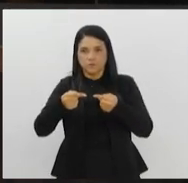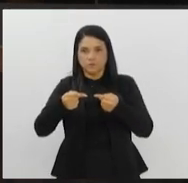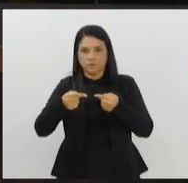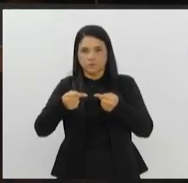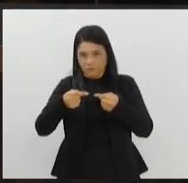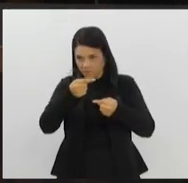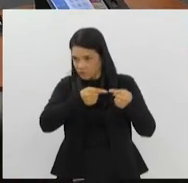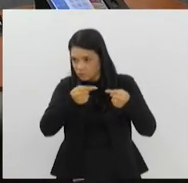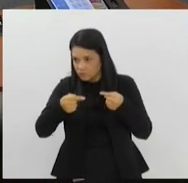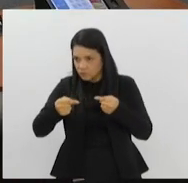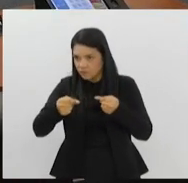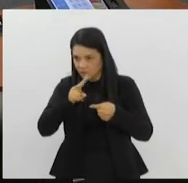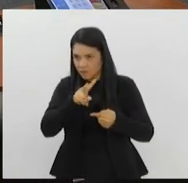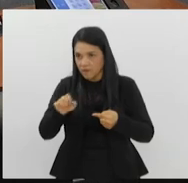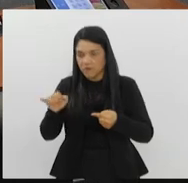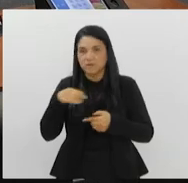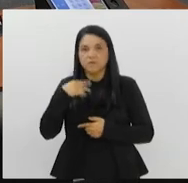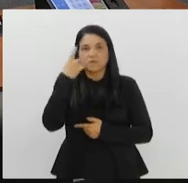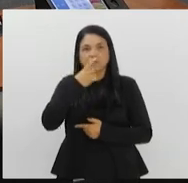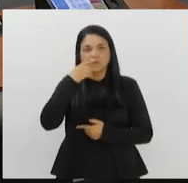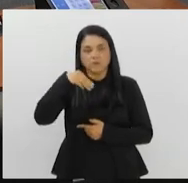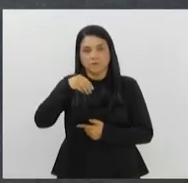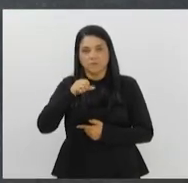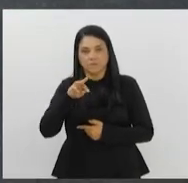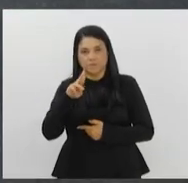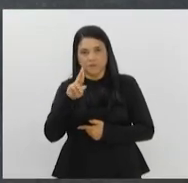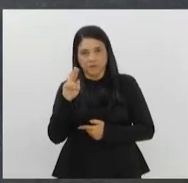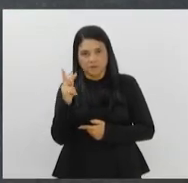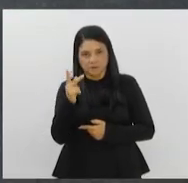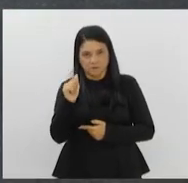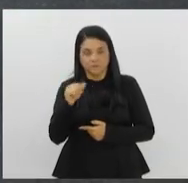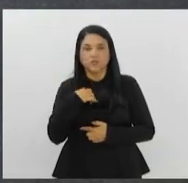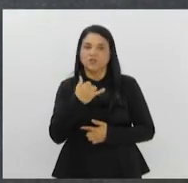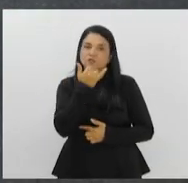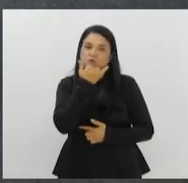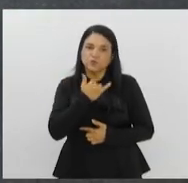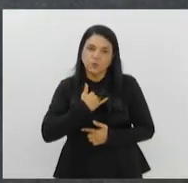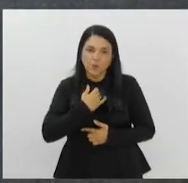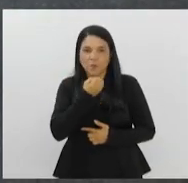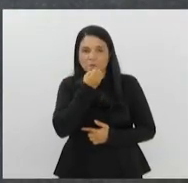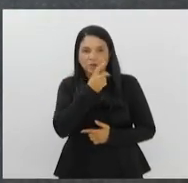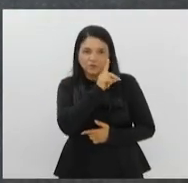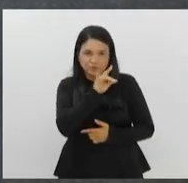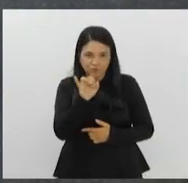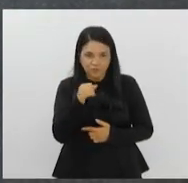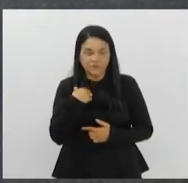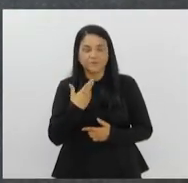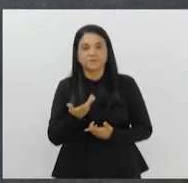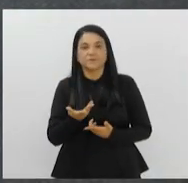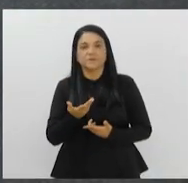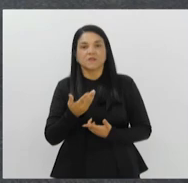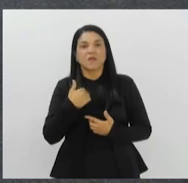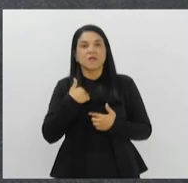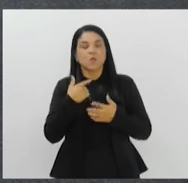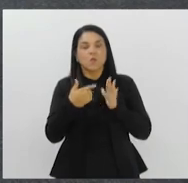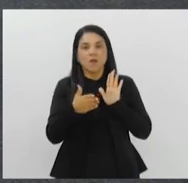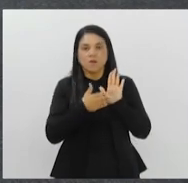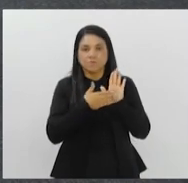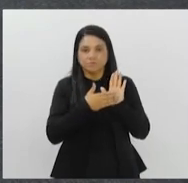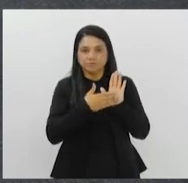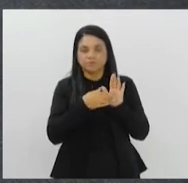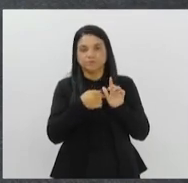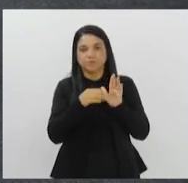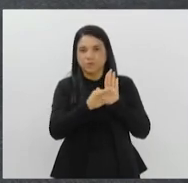discutir? Deputada Márcia, por favor. Presidente, bom dia, desculpe chamar posteriormente. Na verdade, eu apresentei uma